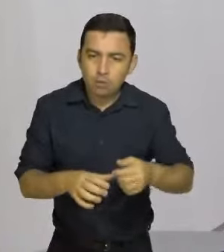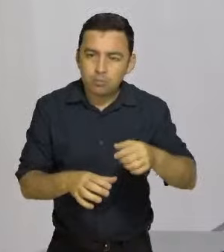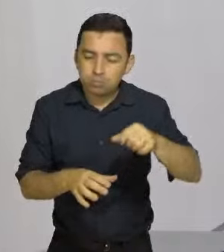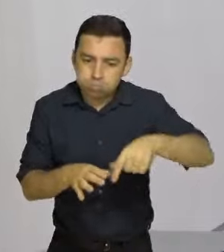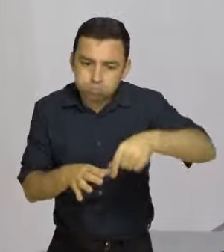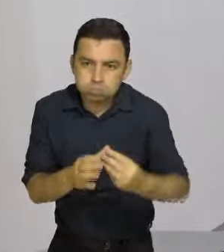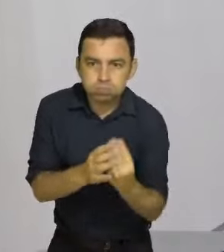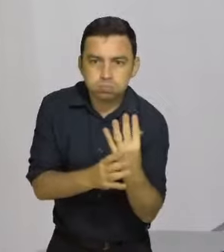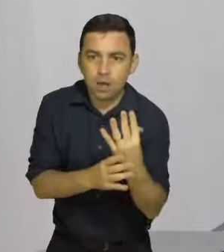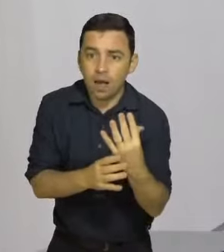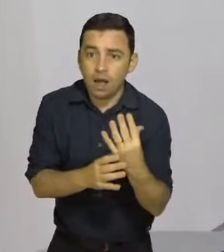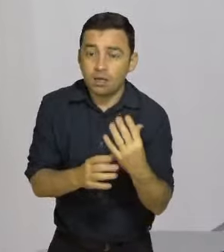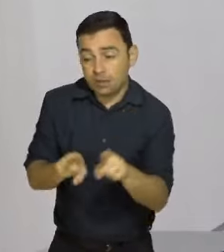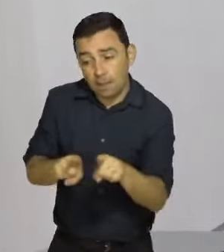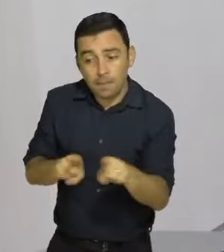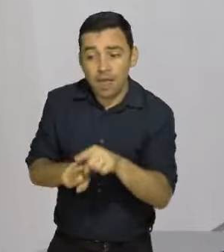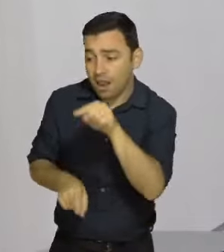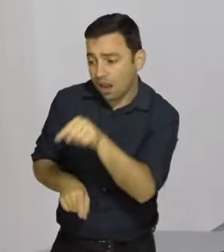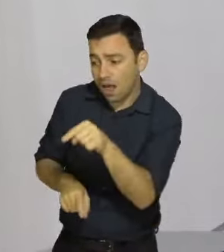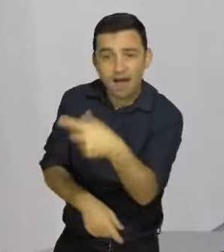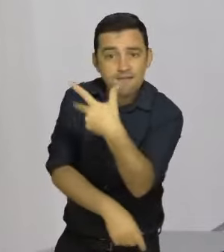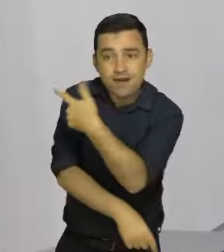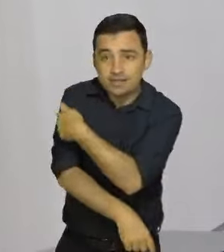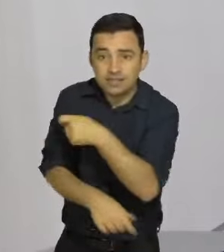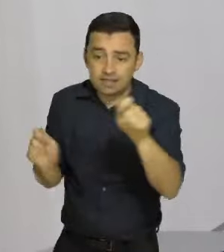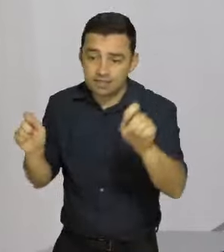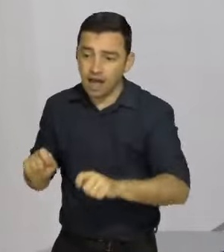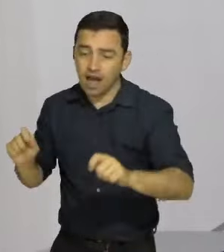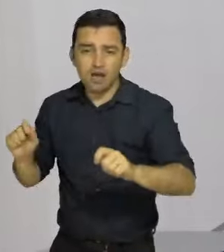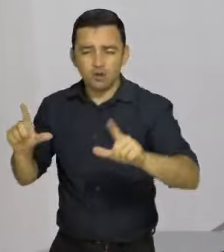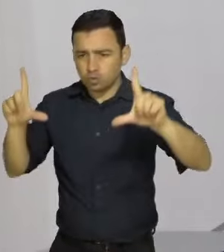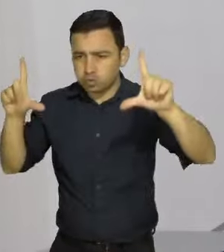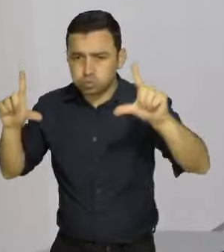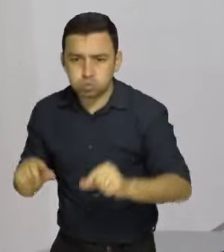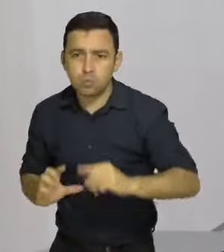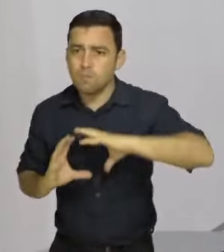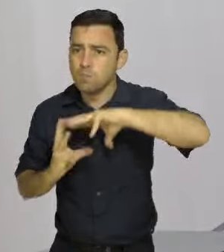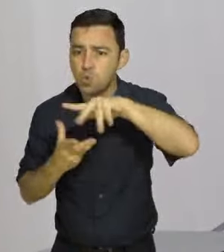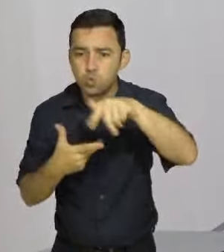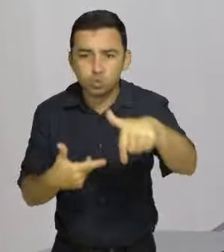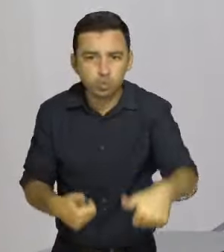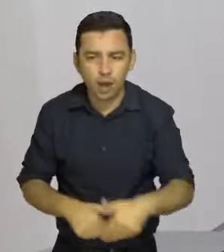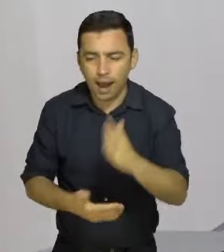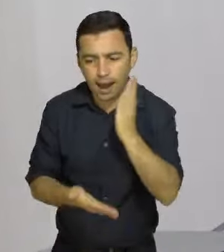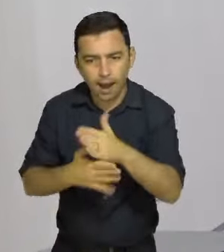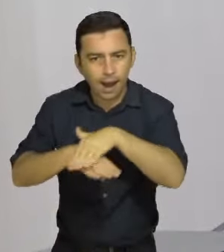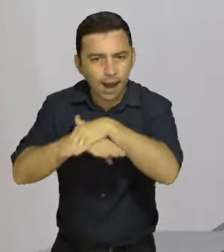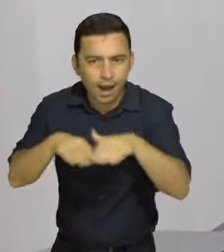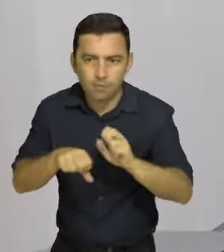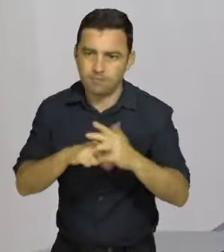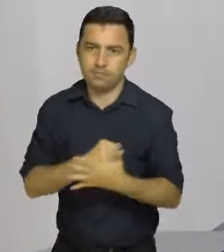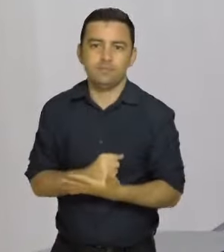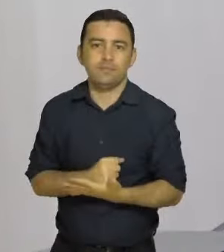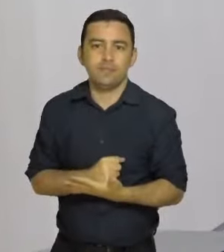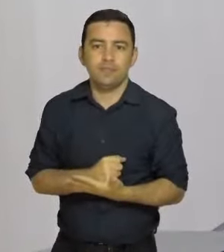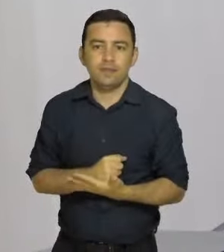uma vacina que põe fim a uma pandemia mundial. É essa ciência que